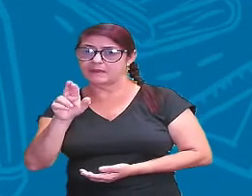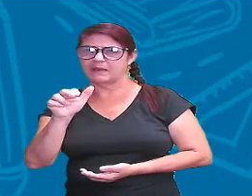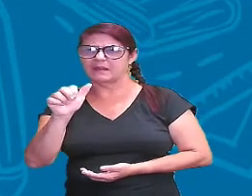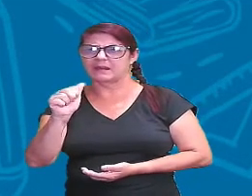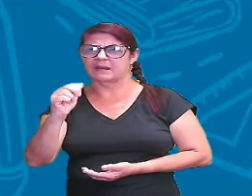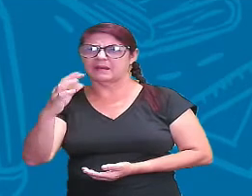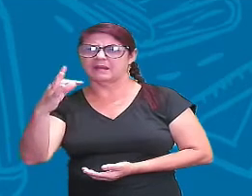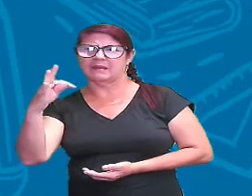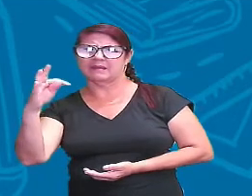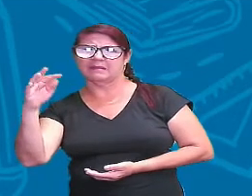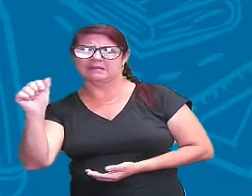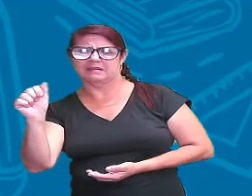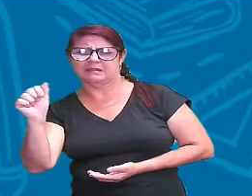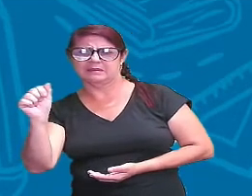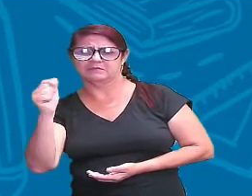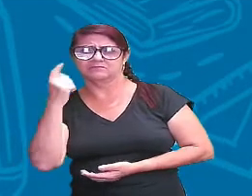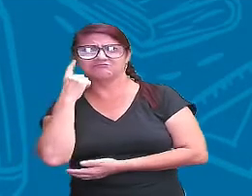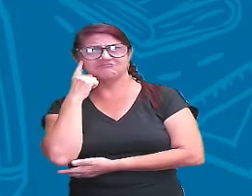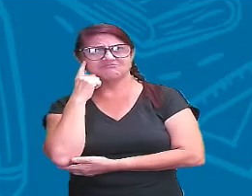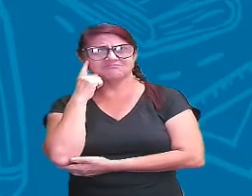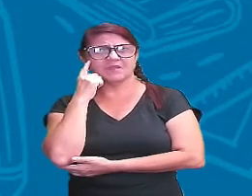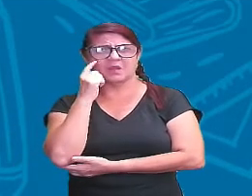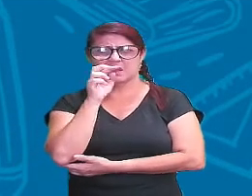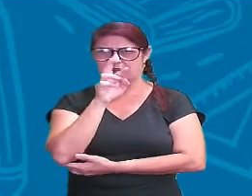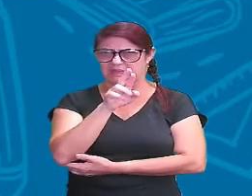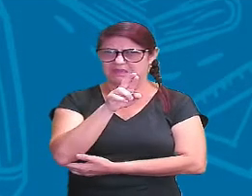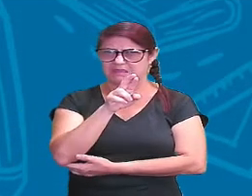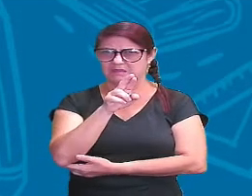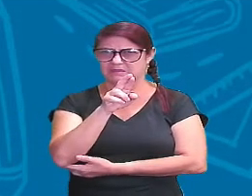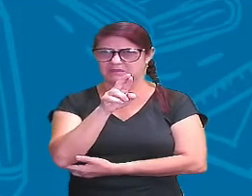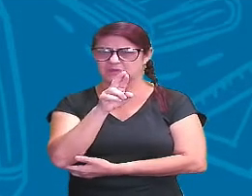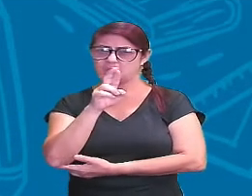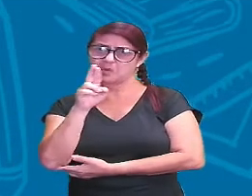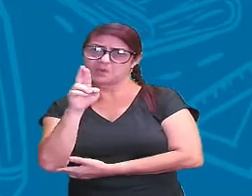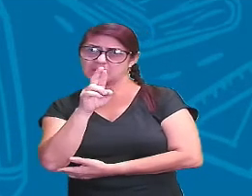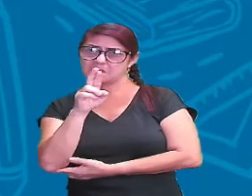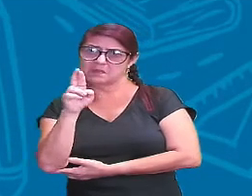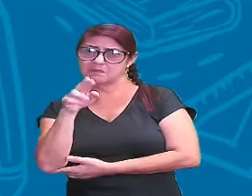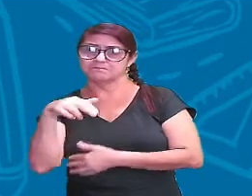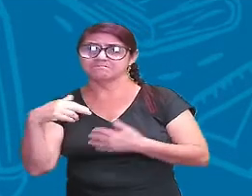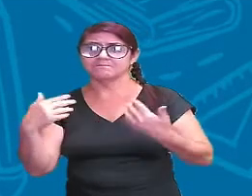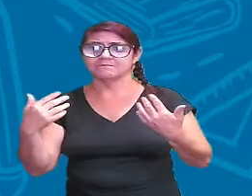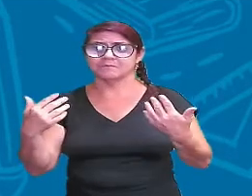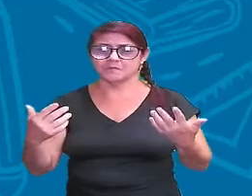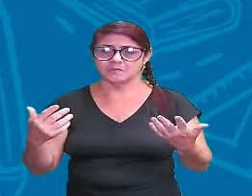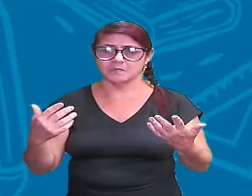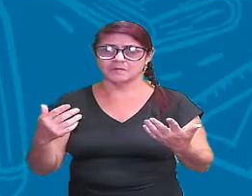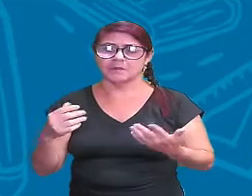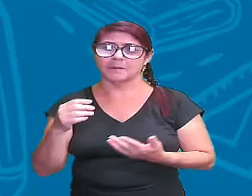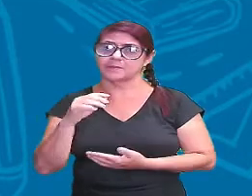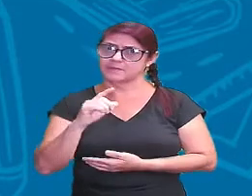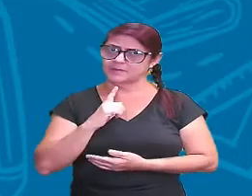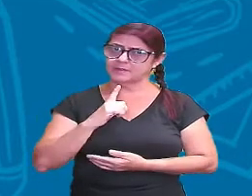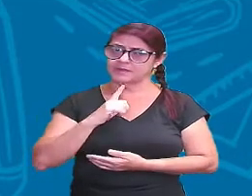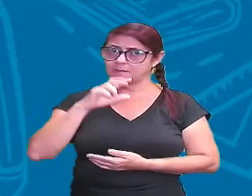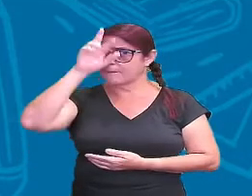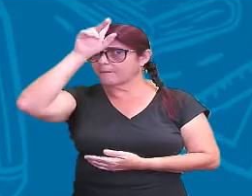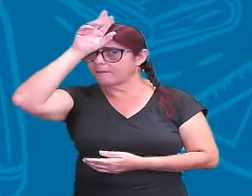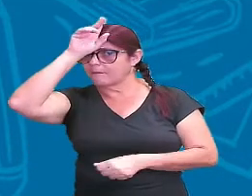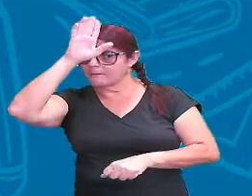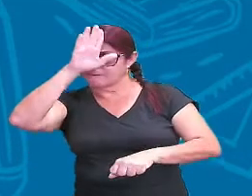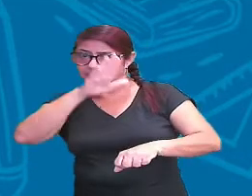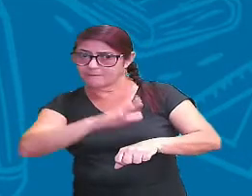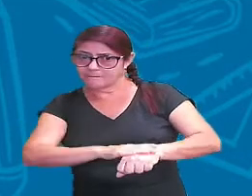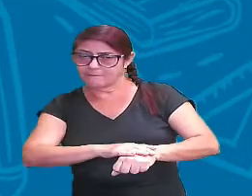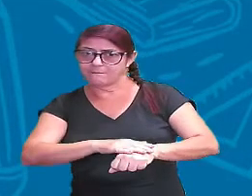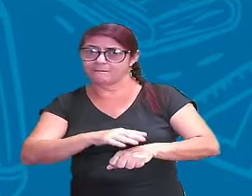barata ou barrata. Existe a palavra barrata? Não, né, pessoal? Não existe. Existe barata. Então, aí